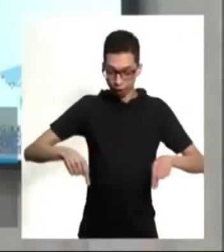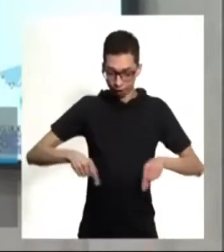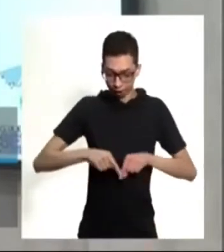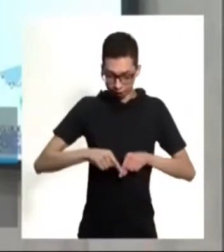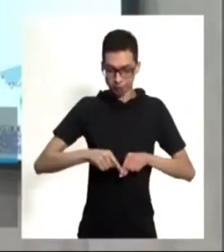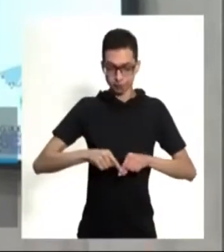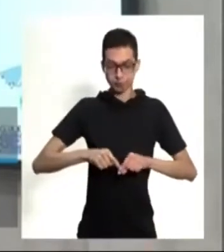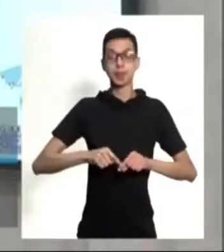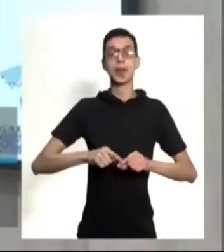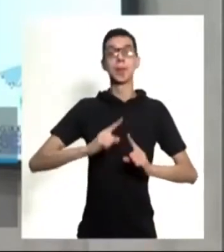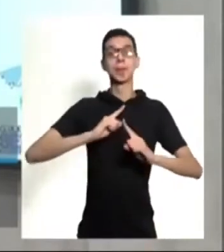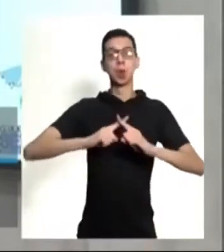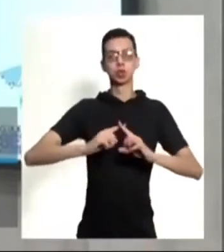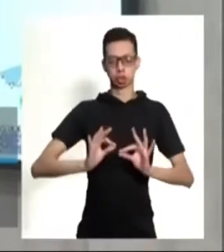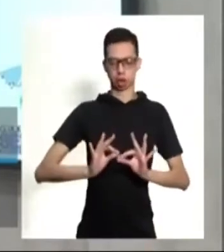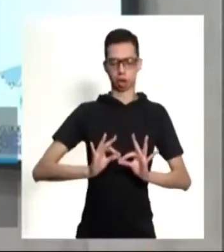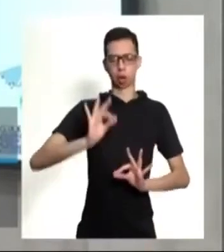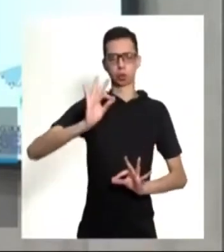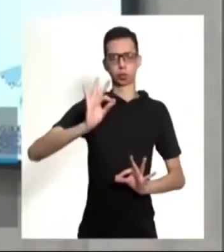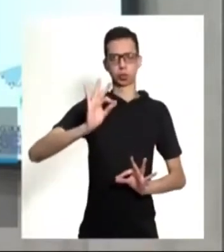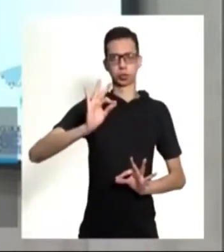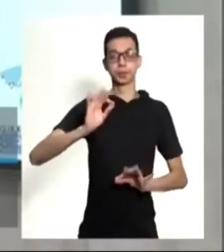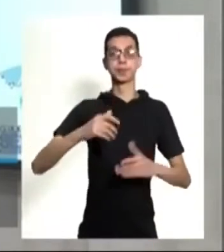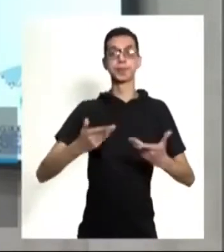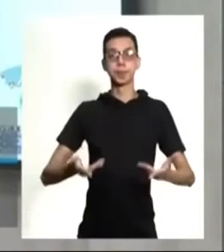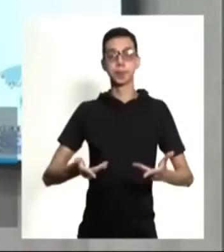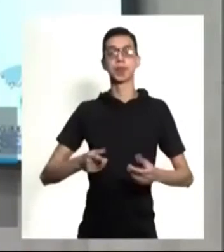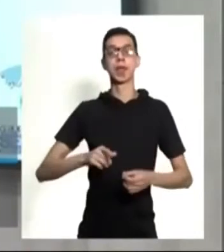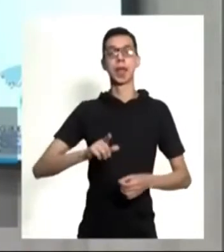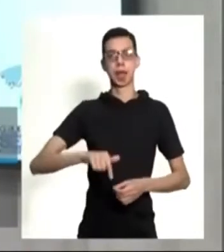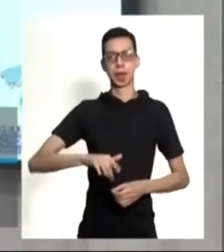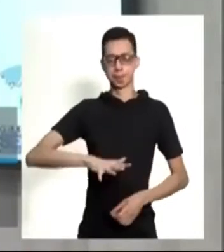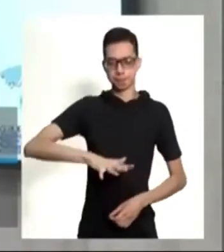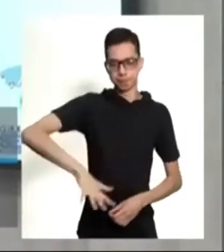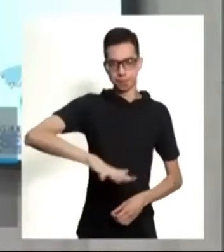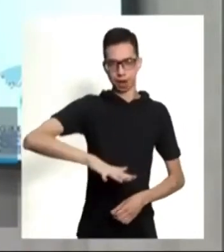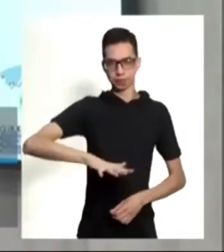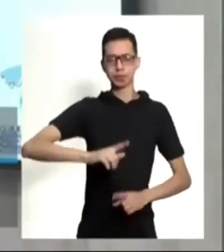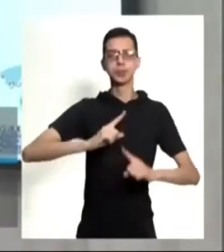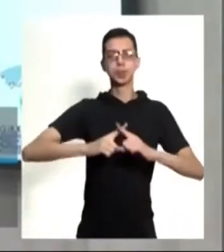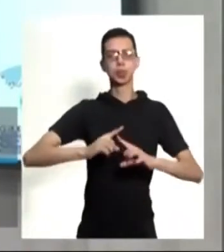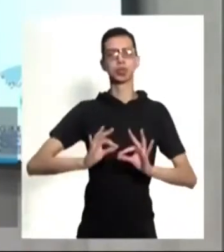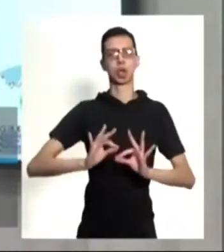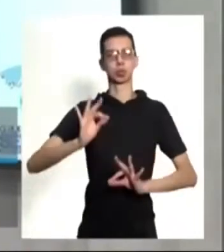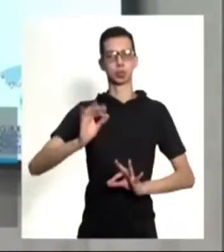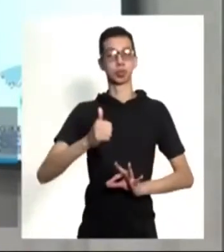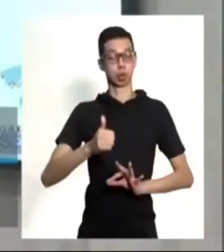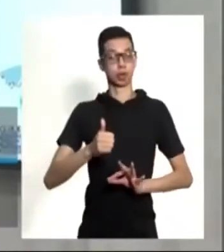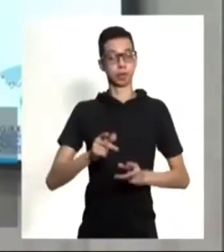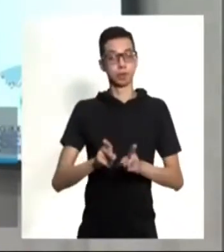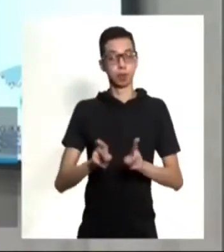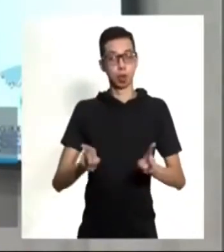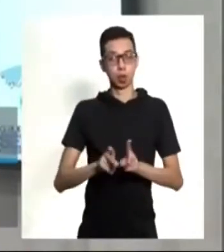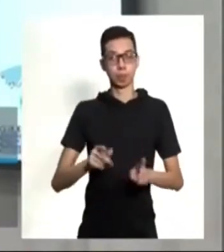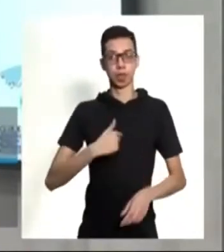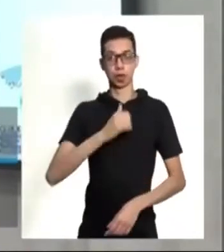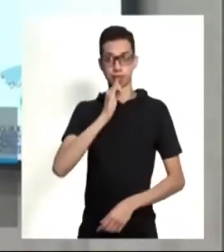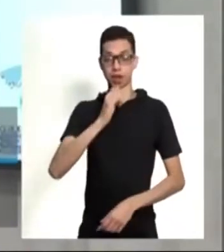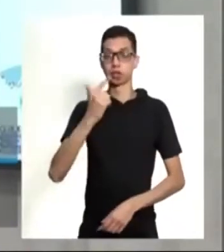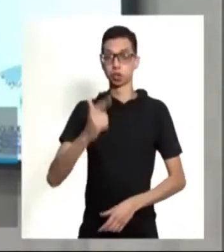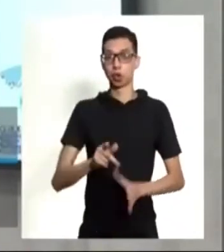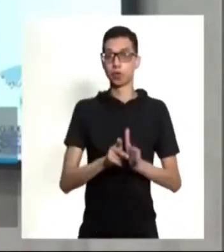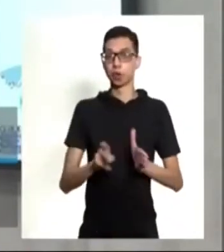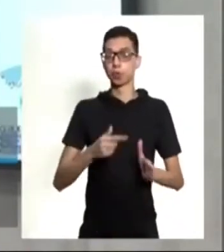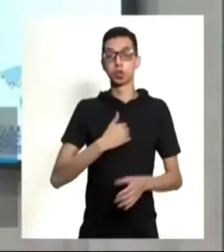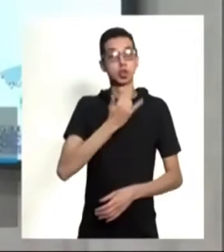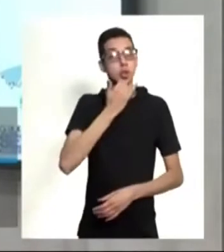o volume vai ser a área da base multiplicado pela altura, tá? Então o volume é, repito, desculpa aí, mas eu